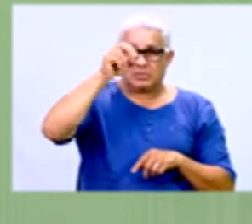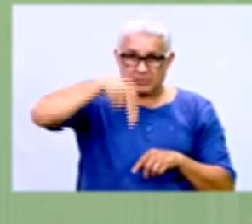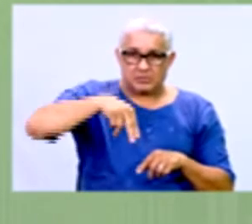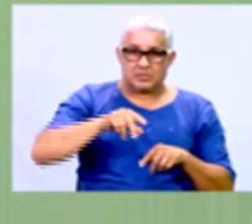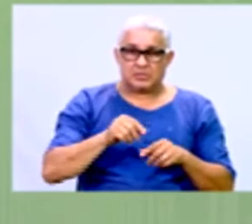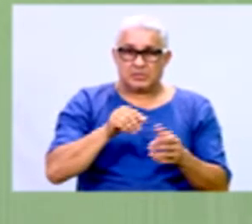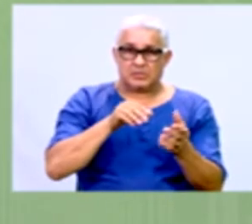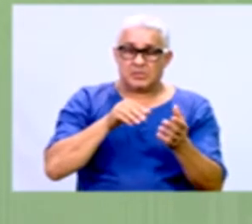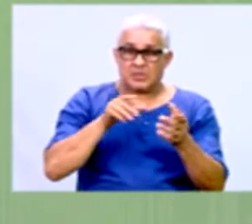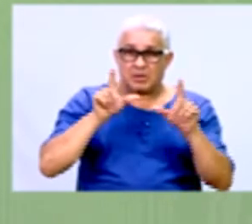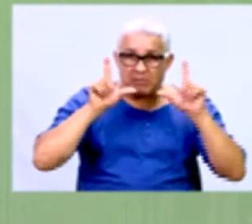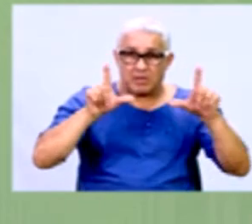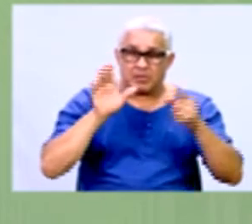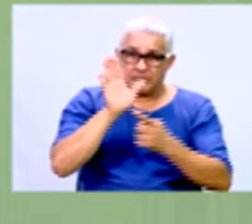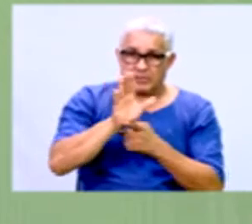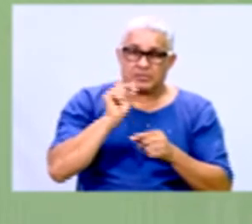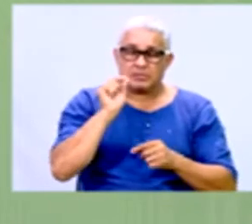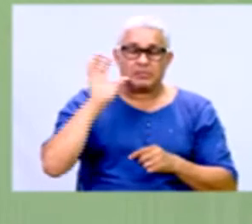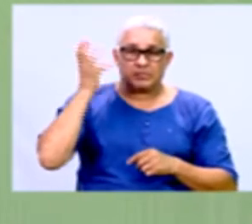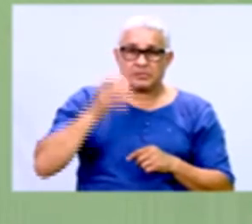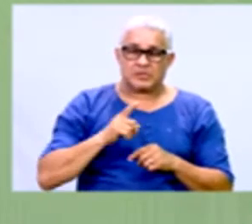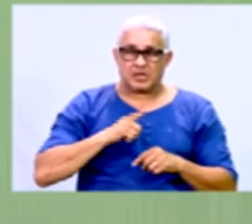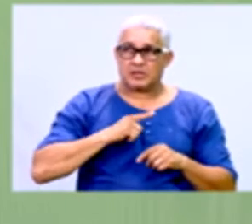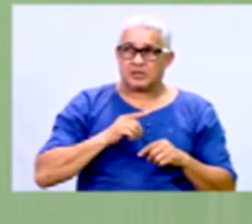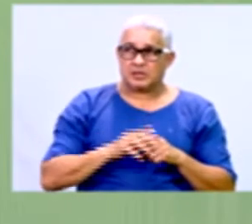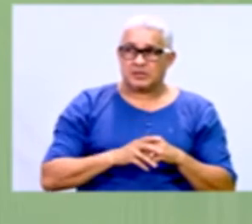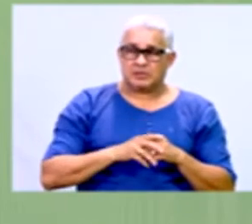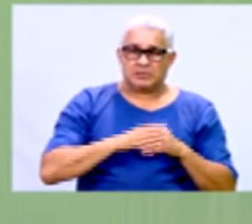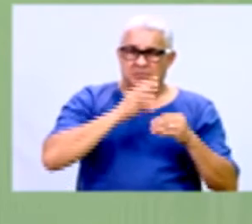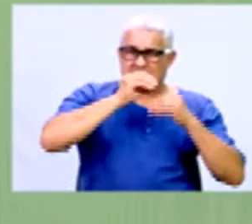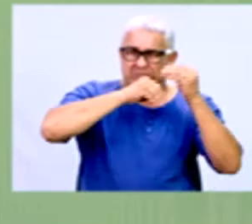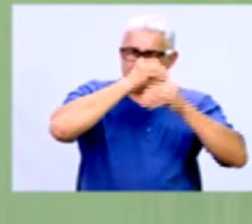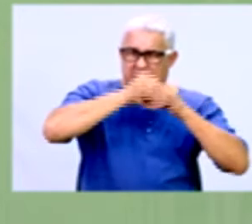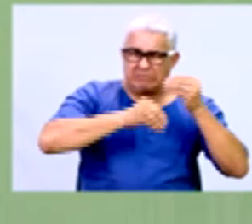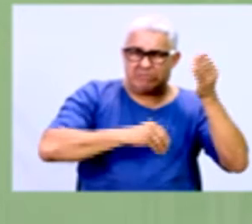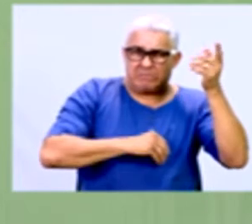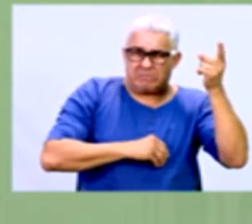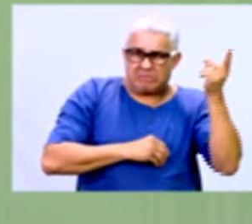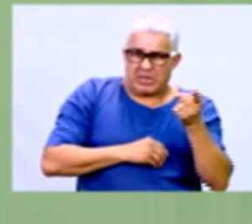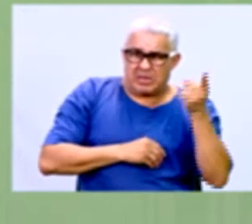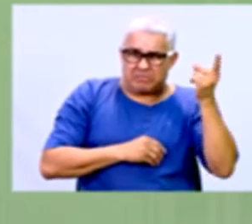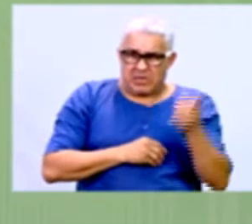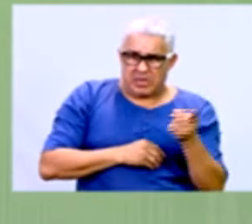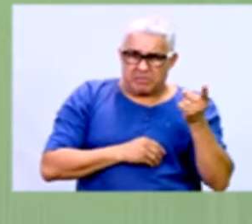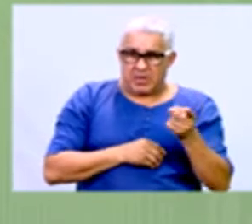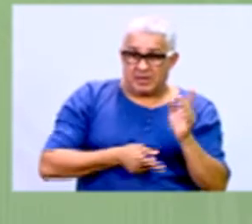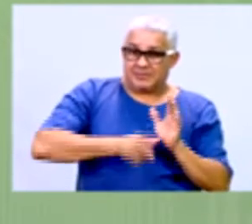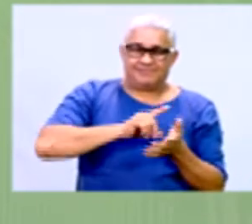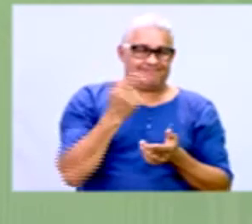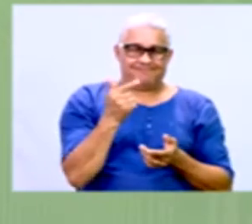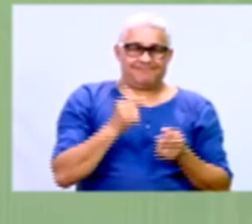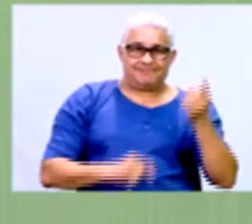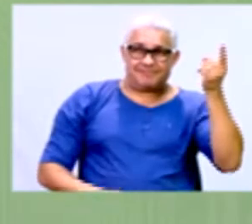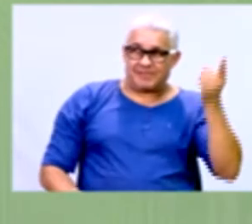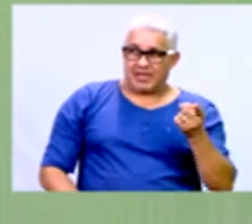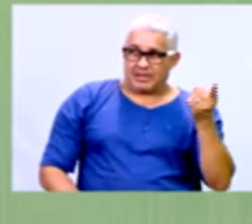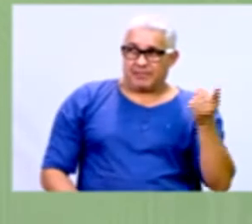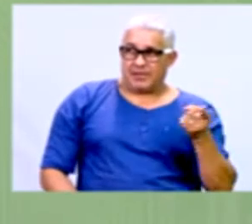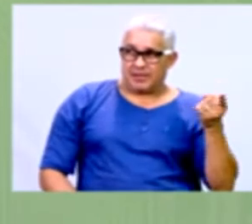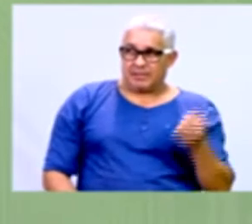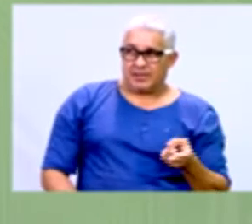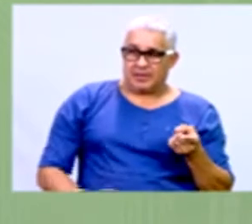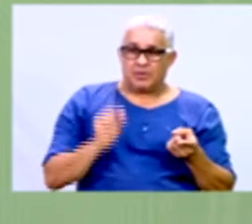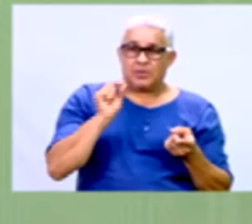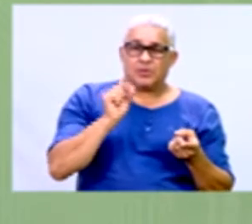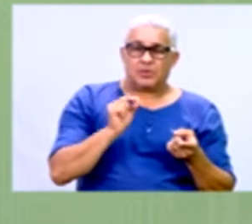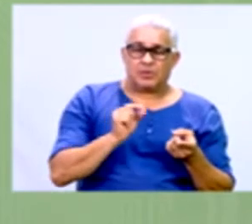aqui? Por que a gente tem esse monte de barra aqui que anteriormente a gente não tinha visto? Essas barras nada mais